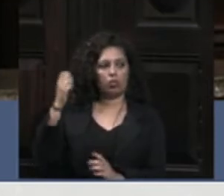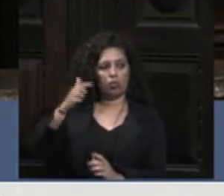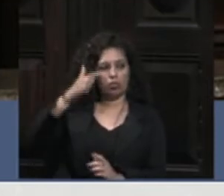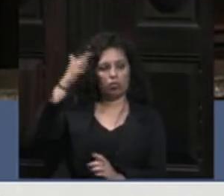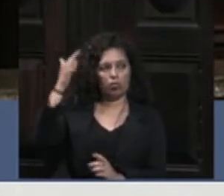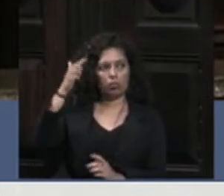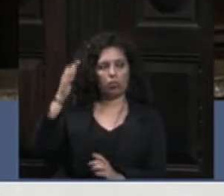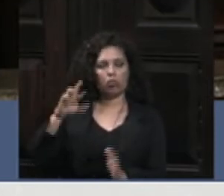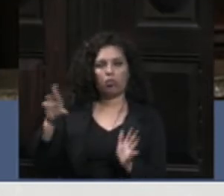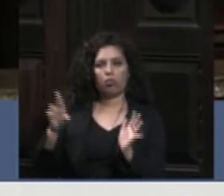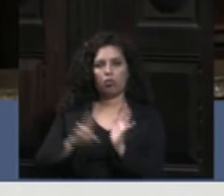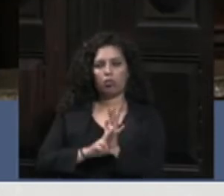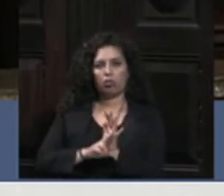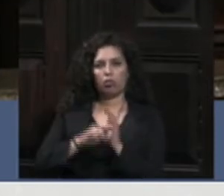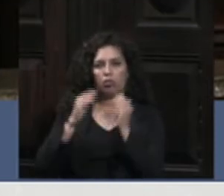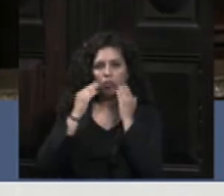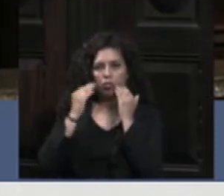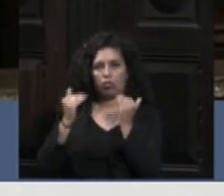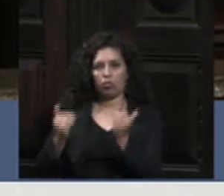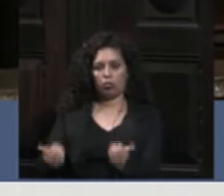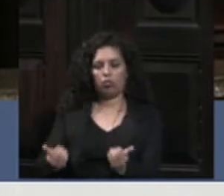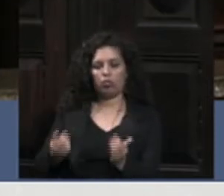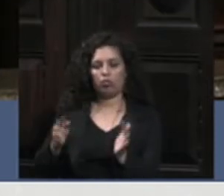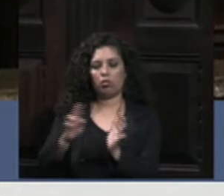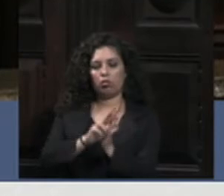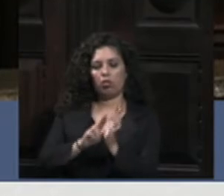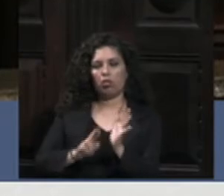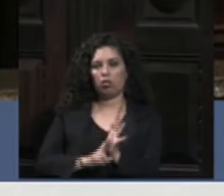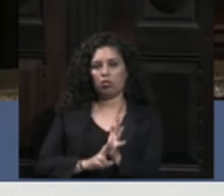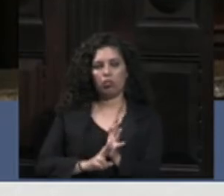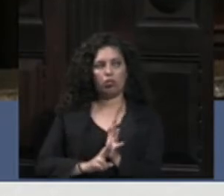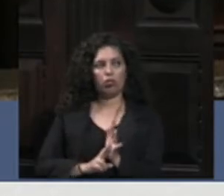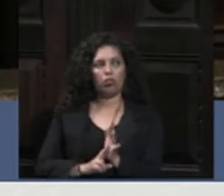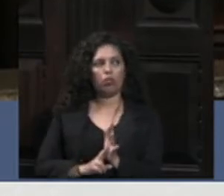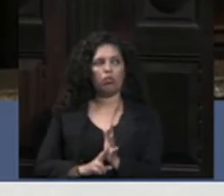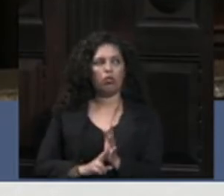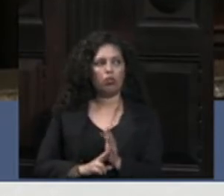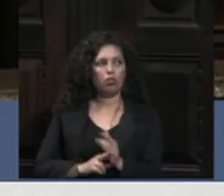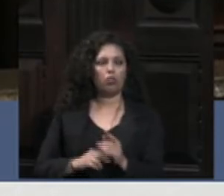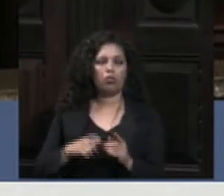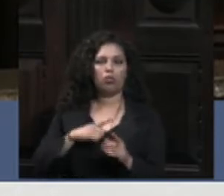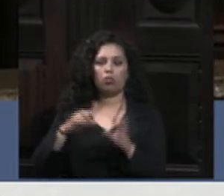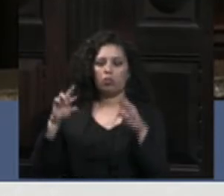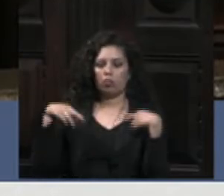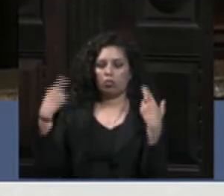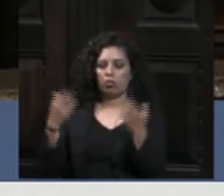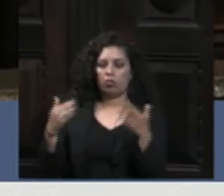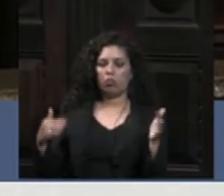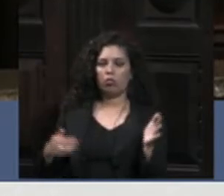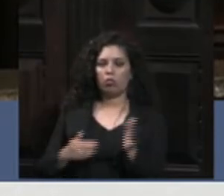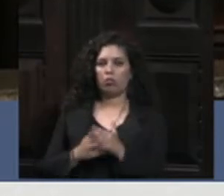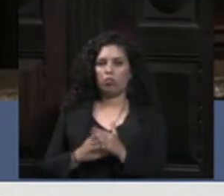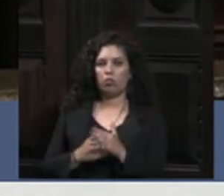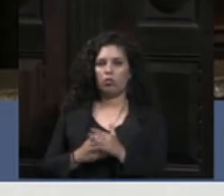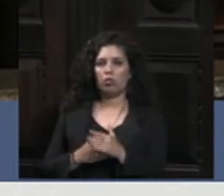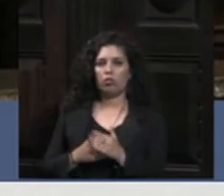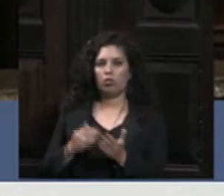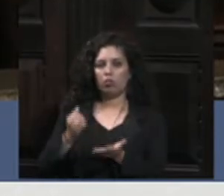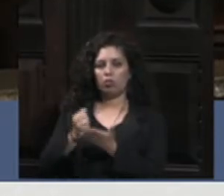relator, apresentará o seu relatório e teremos uma última sessão para aprovar